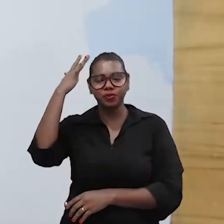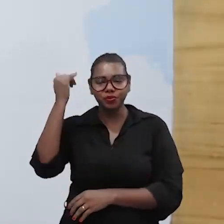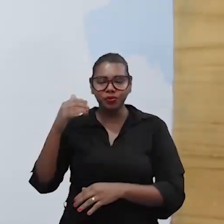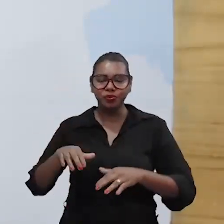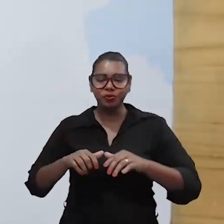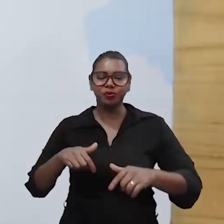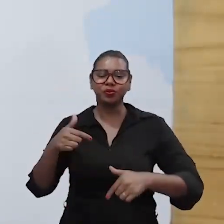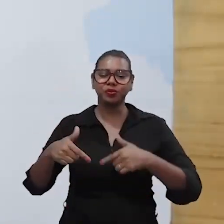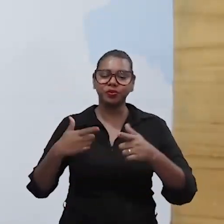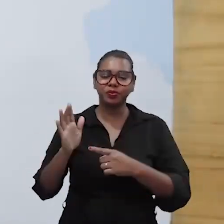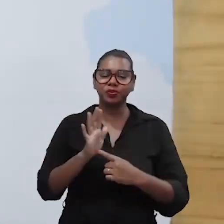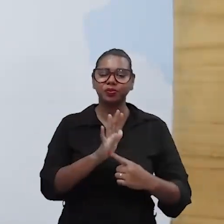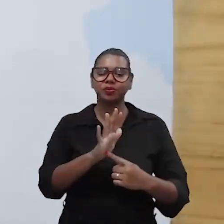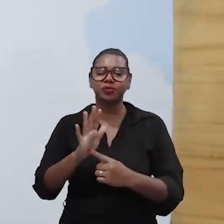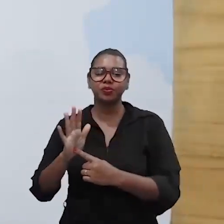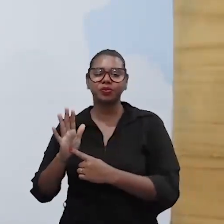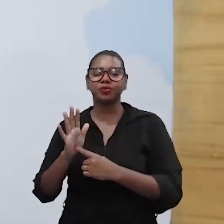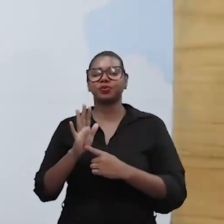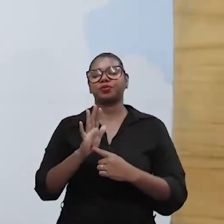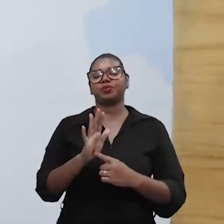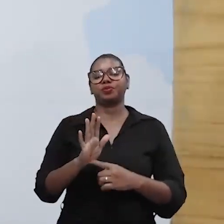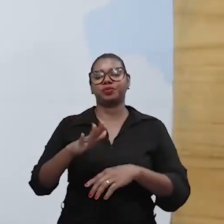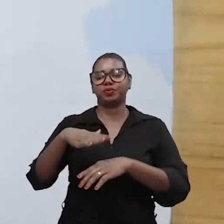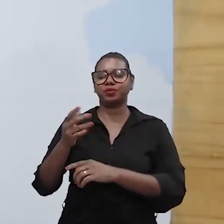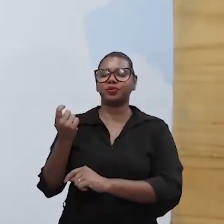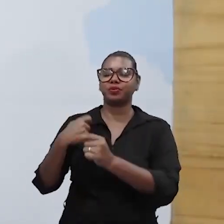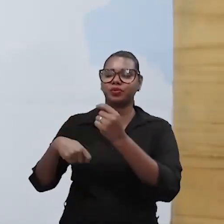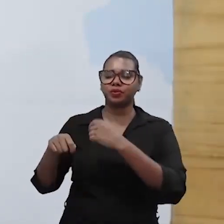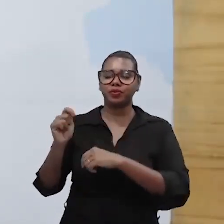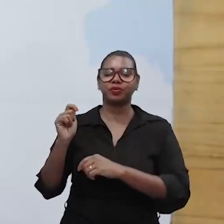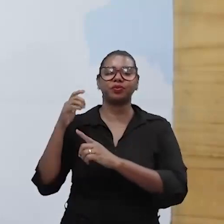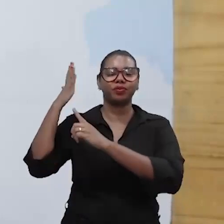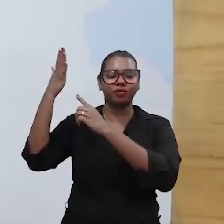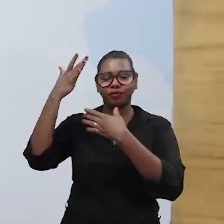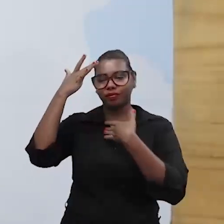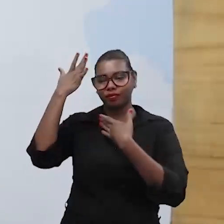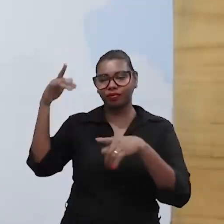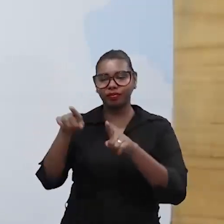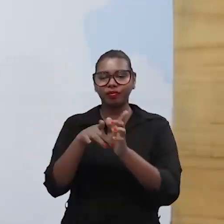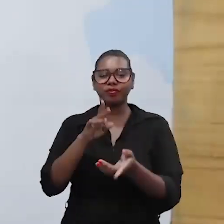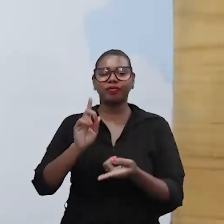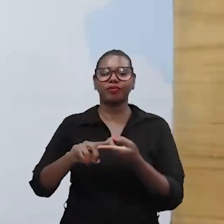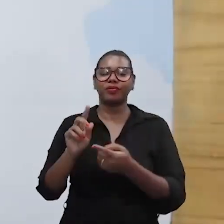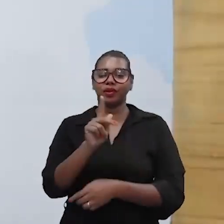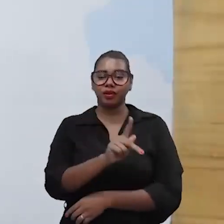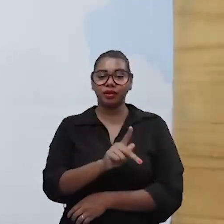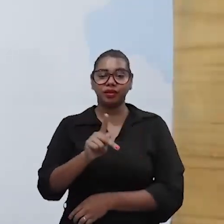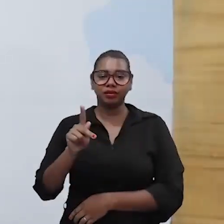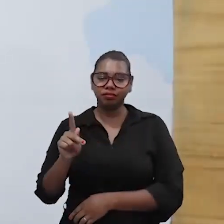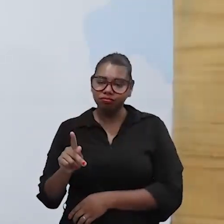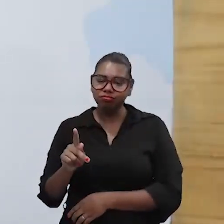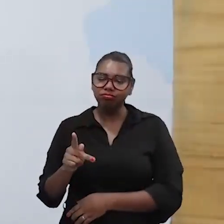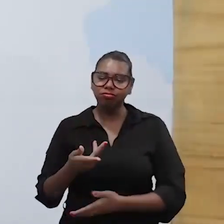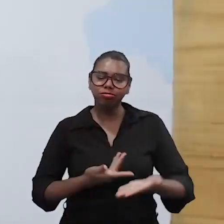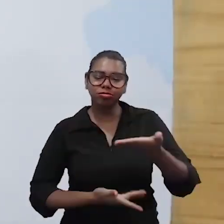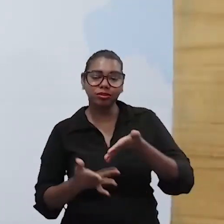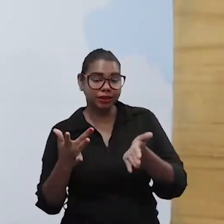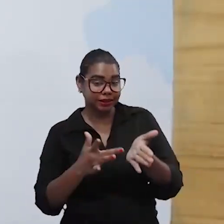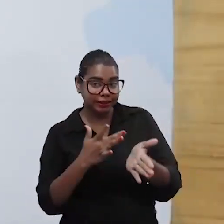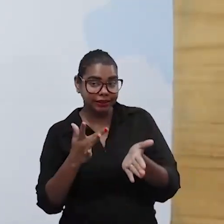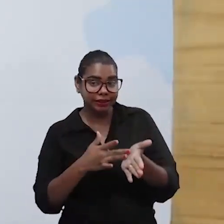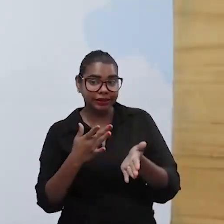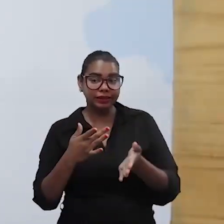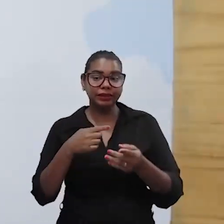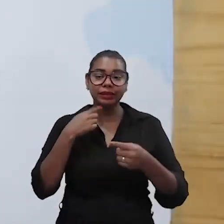mercado para abrilhantar ainda mais o nosso evento. Quero agradecer também aos professores que estão aí o tempo todo interagindo no chat com os